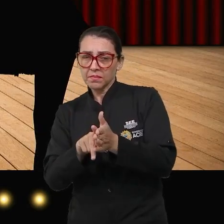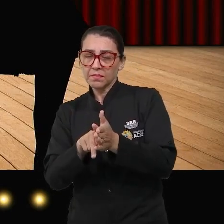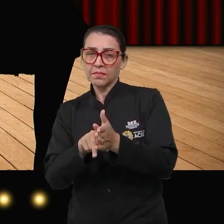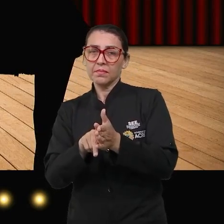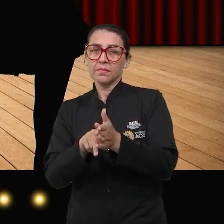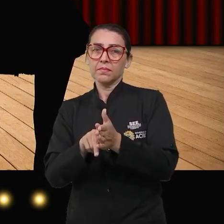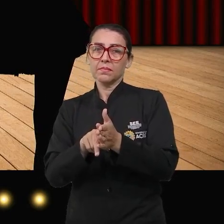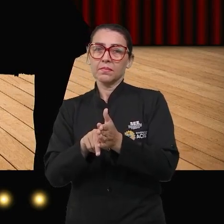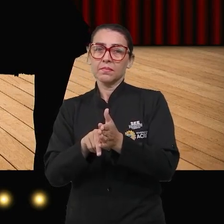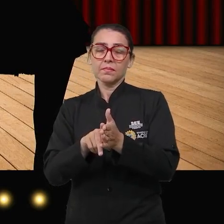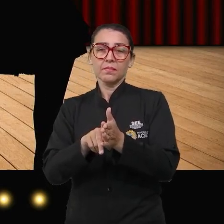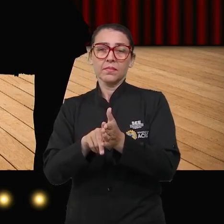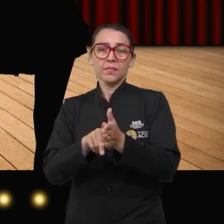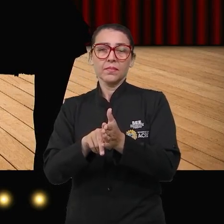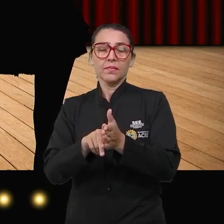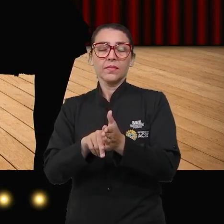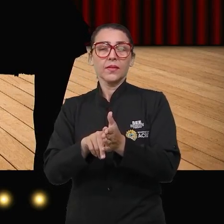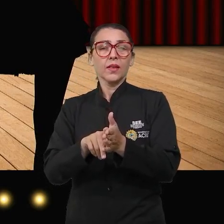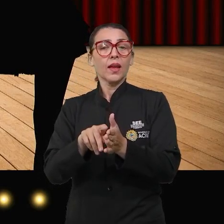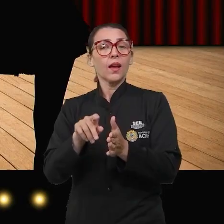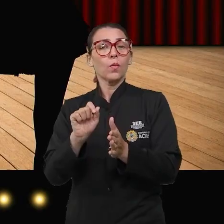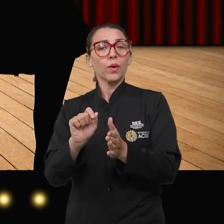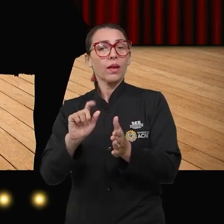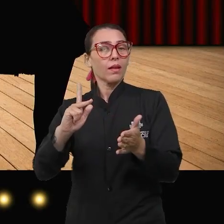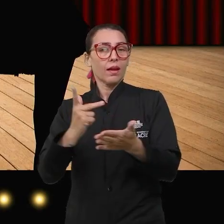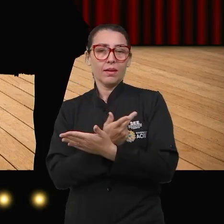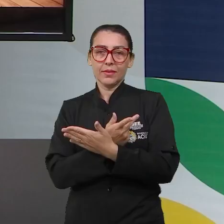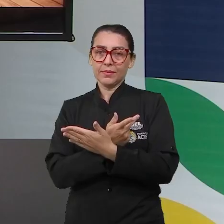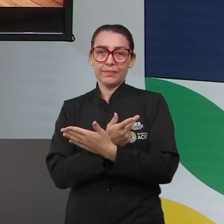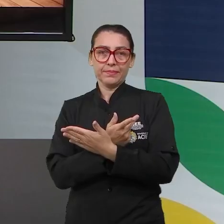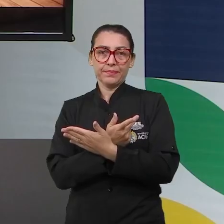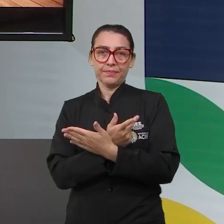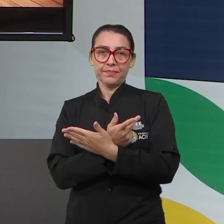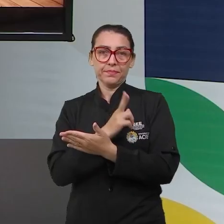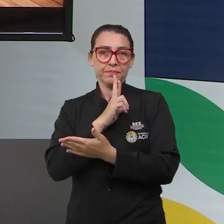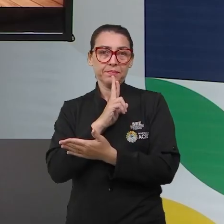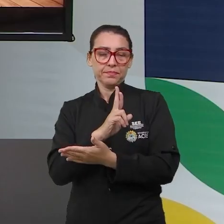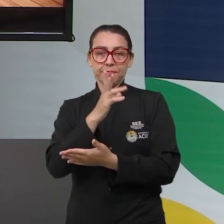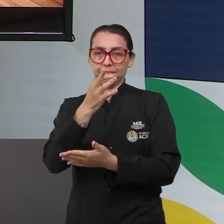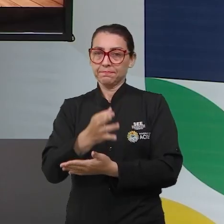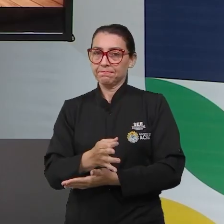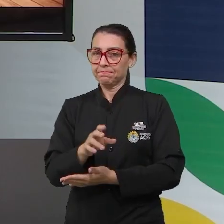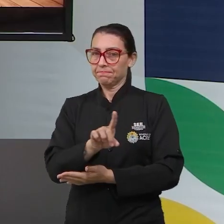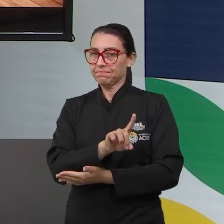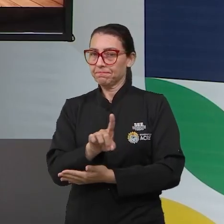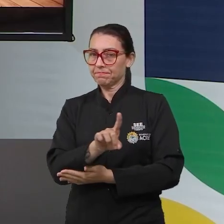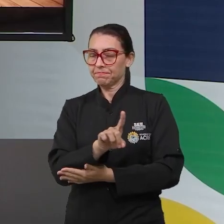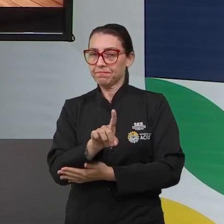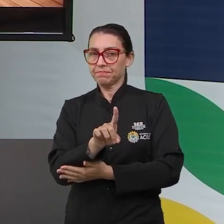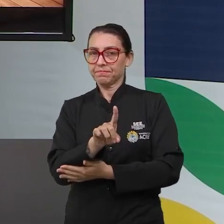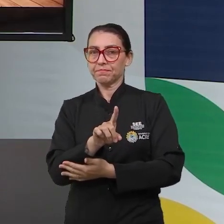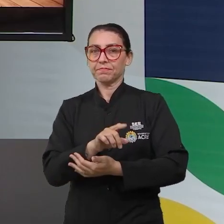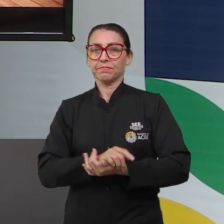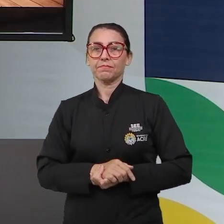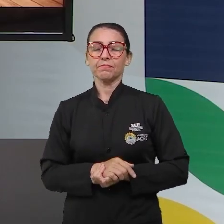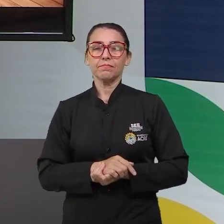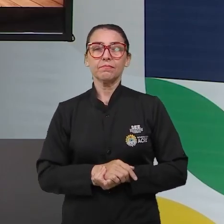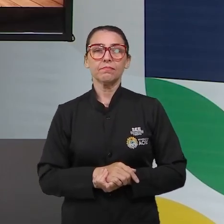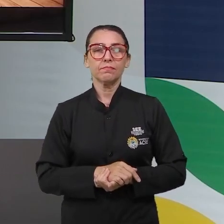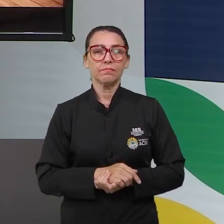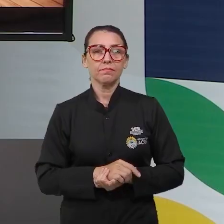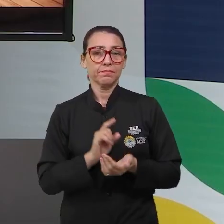exclusivamente, apenas, elas normalmente não vêm com as respostas corretas para